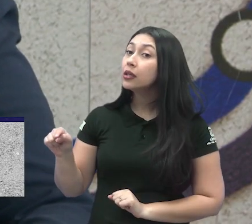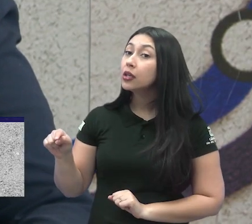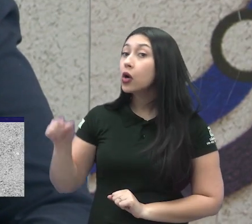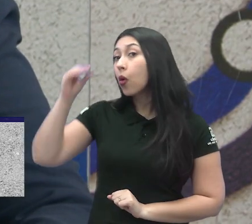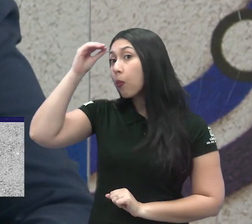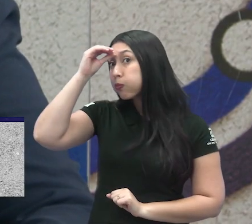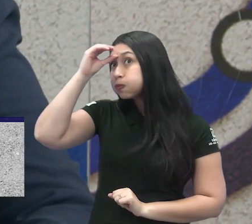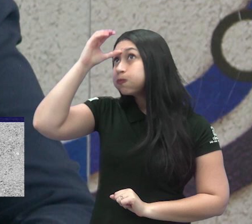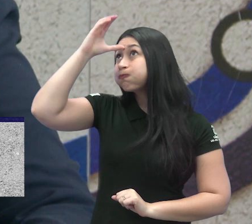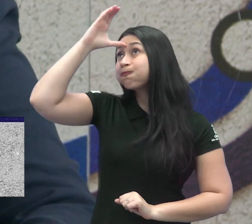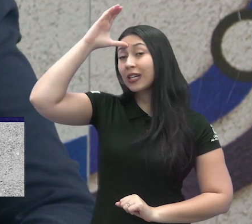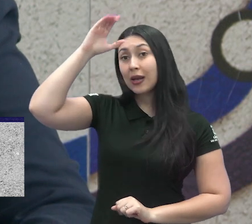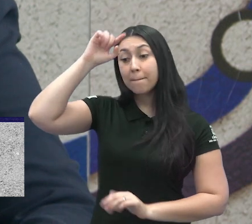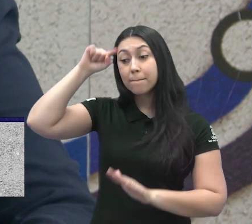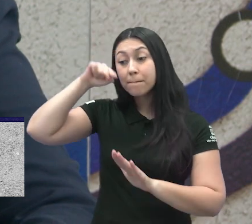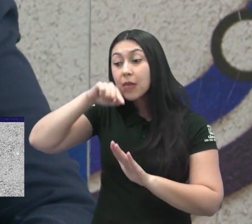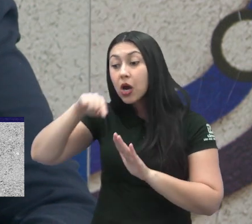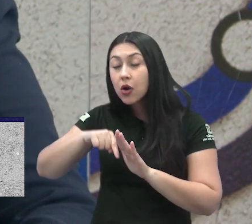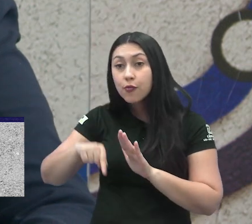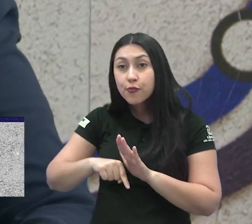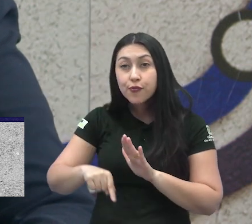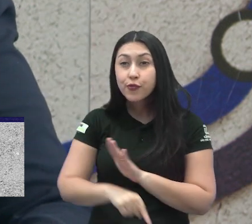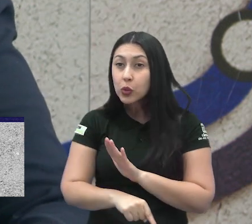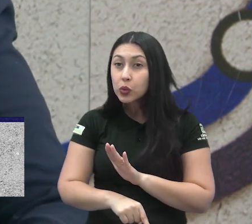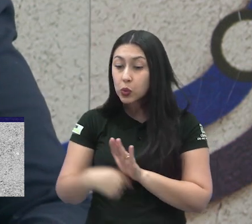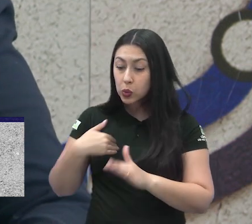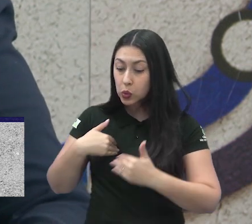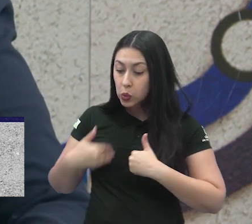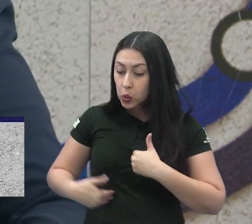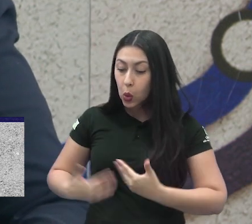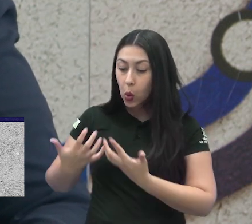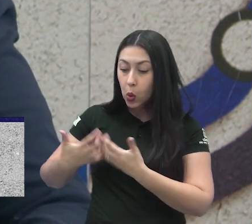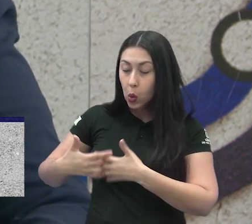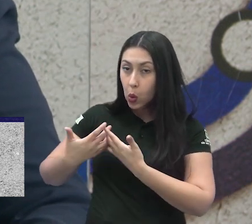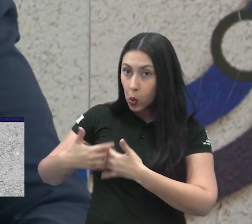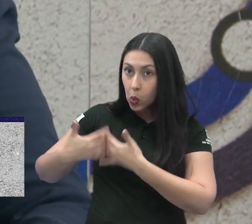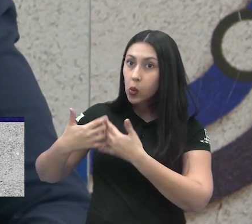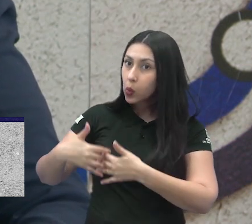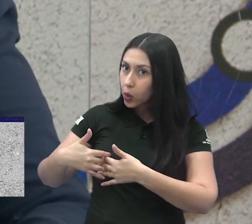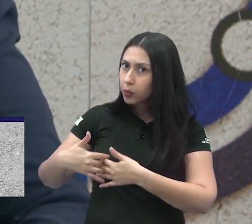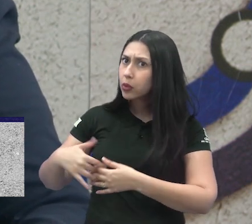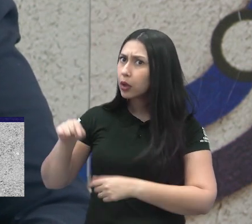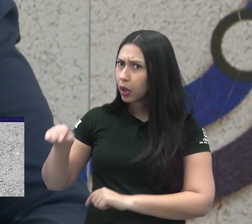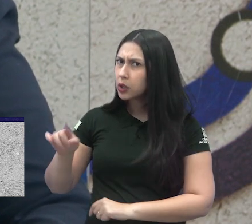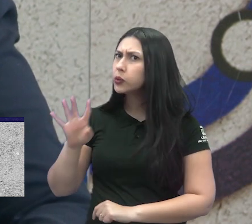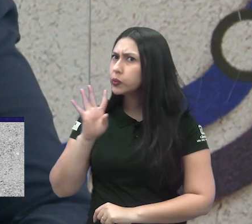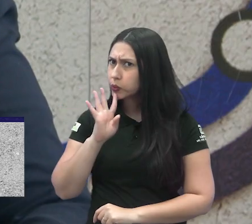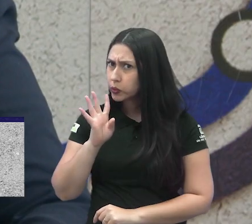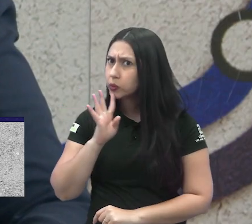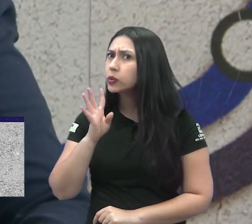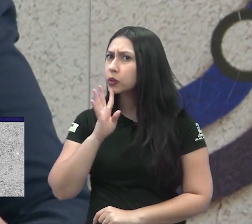muito aprofundado em metabolismo, em fisiologia, ele sabe muito,